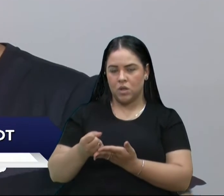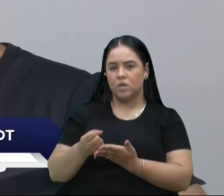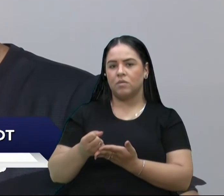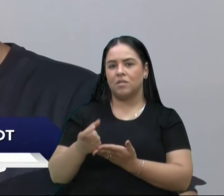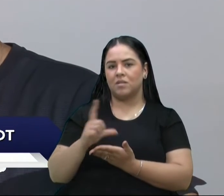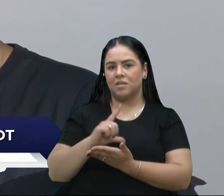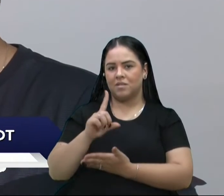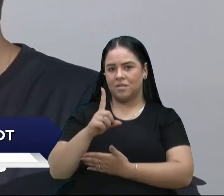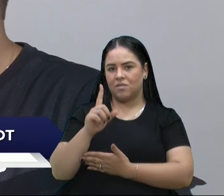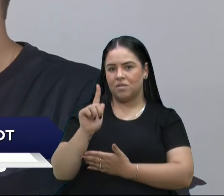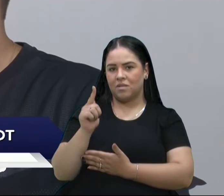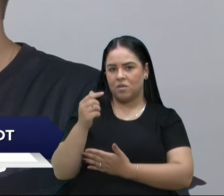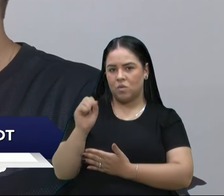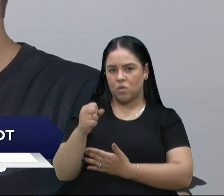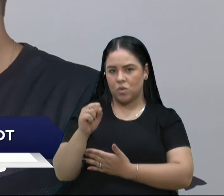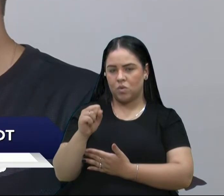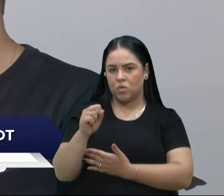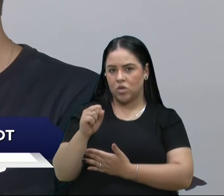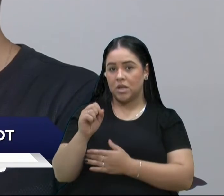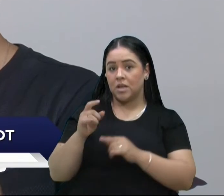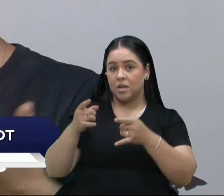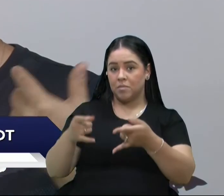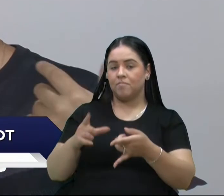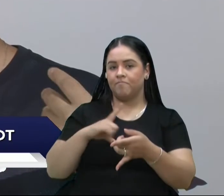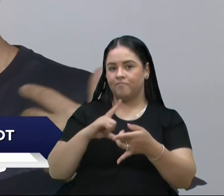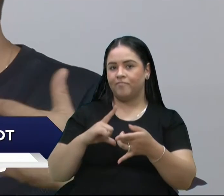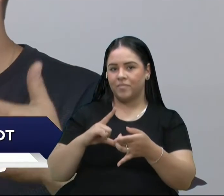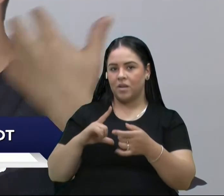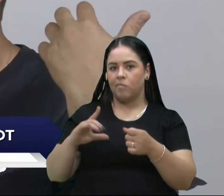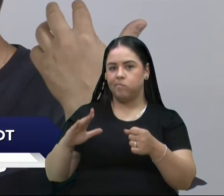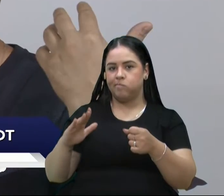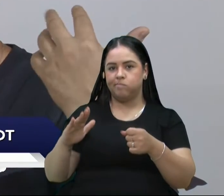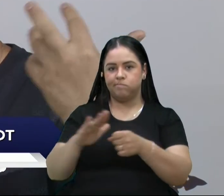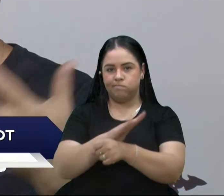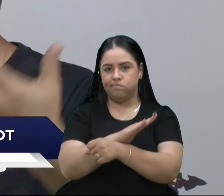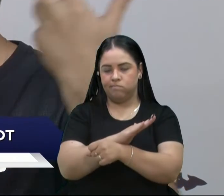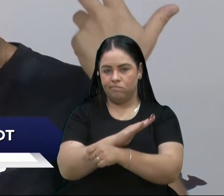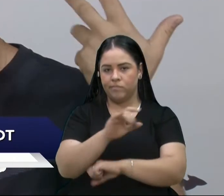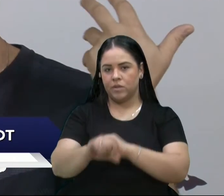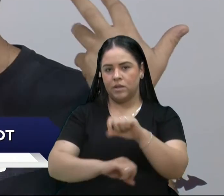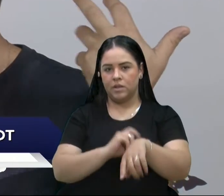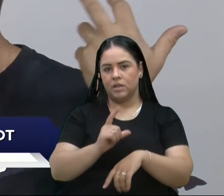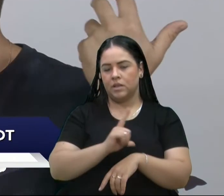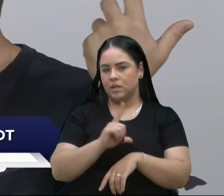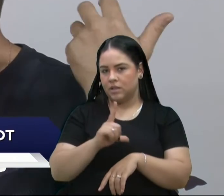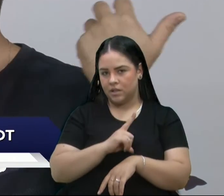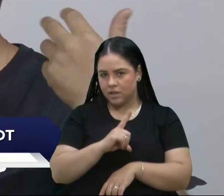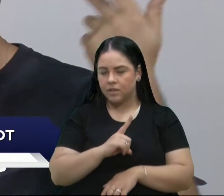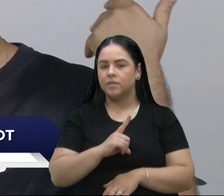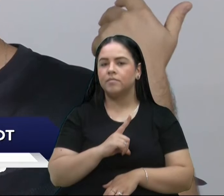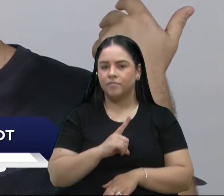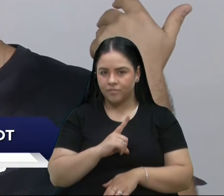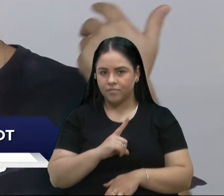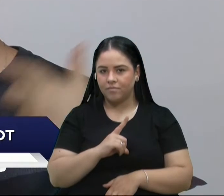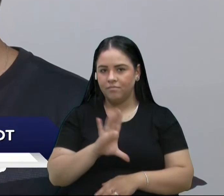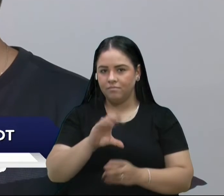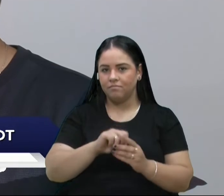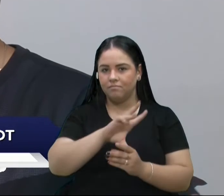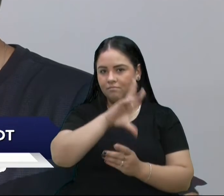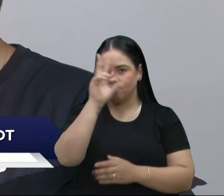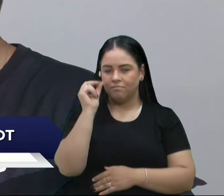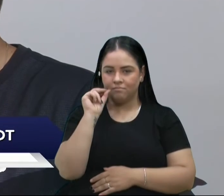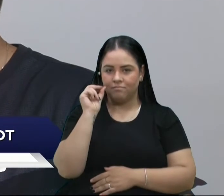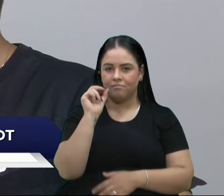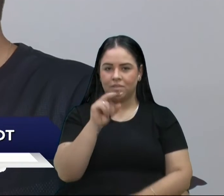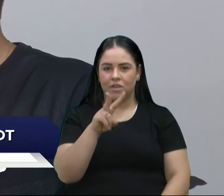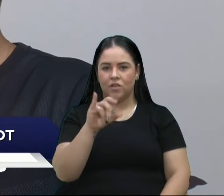de 178 leitos, né, vai sobrecarregar ainda mais o congestionado, né, número de leitos, já está no Hospital Virgílio